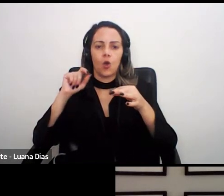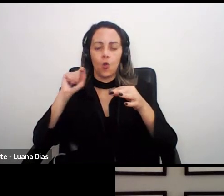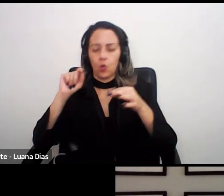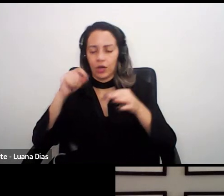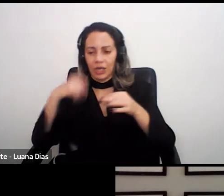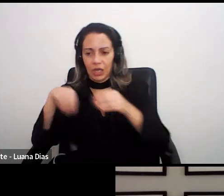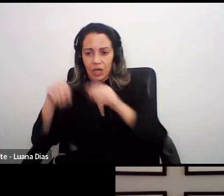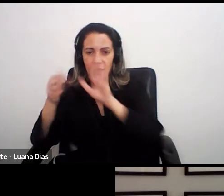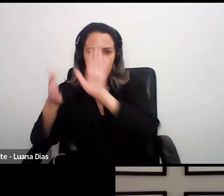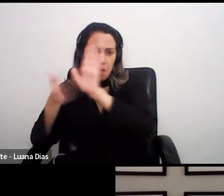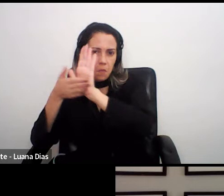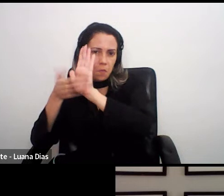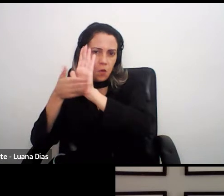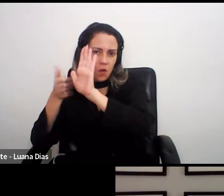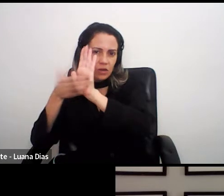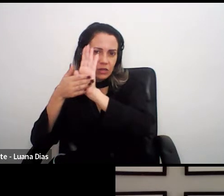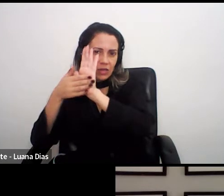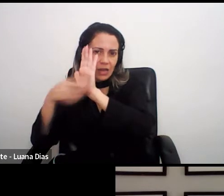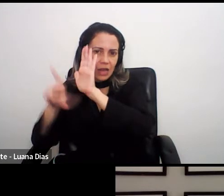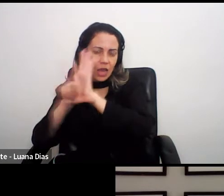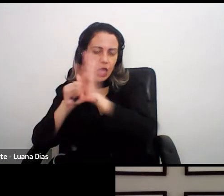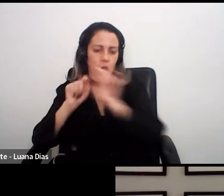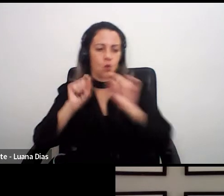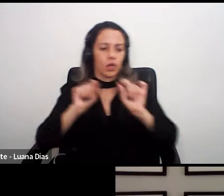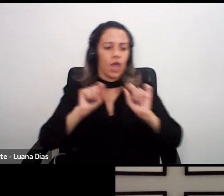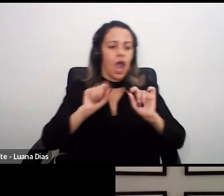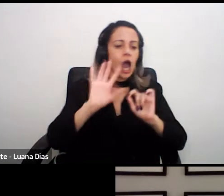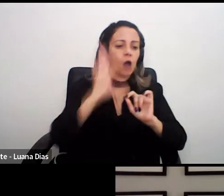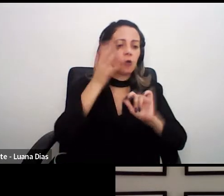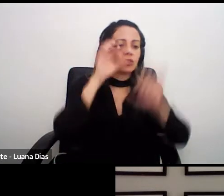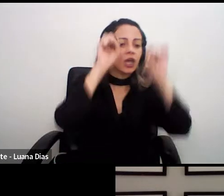proposto e o que efetivamente de fato acontece. Uhum. Que eu venho dizendo que é um